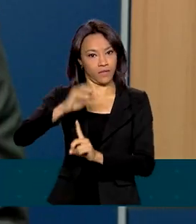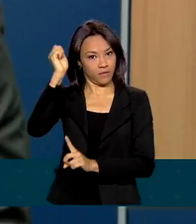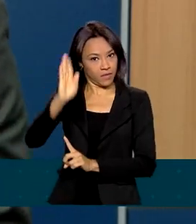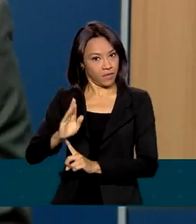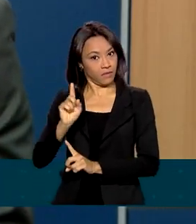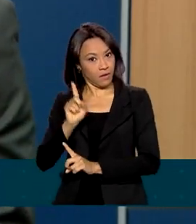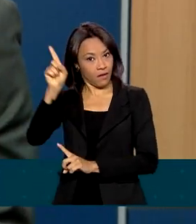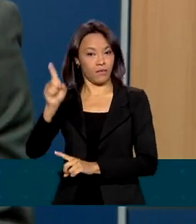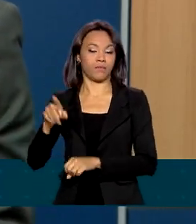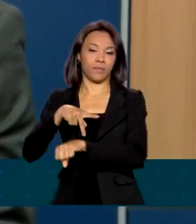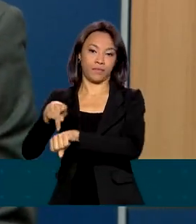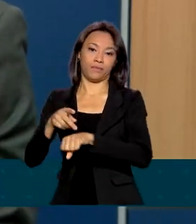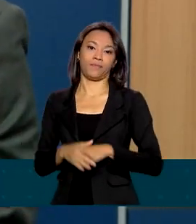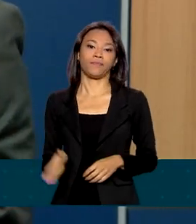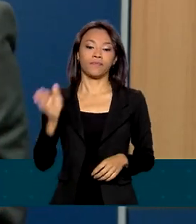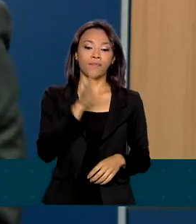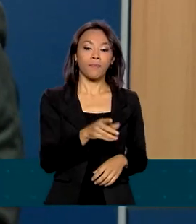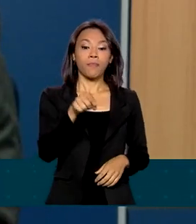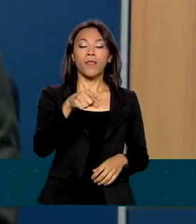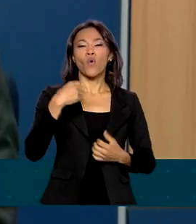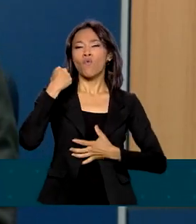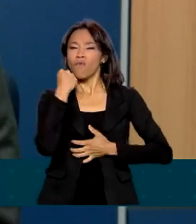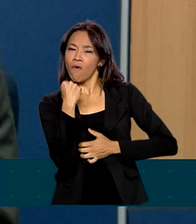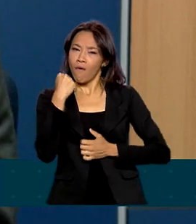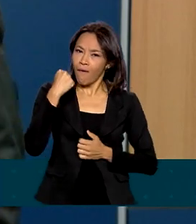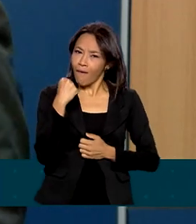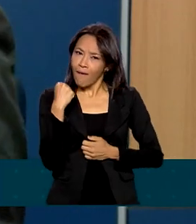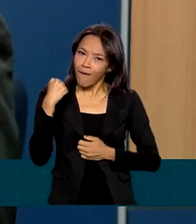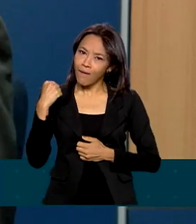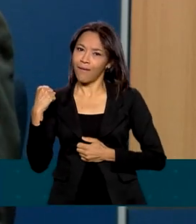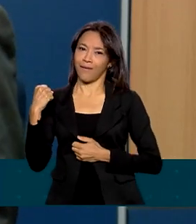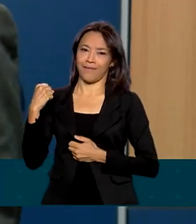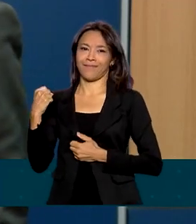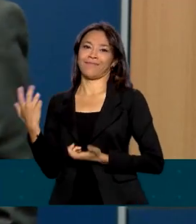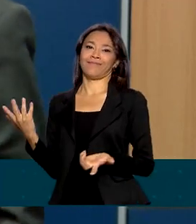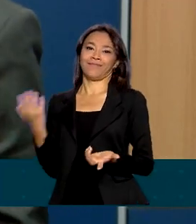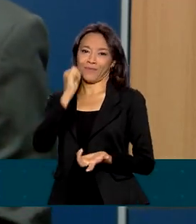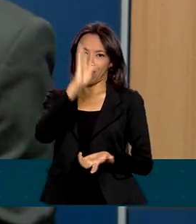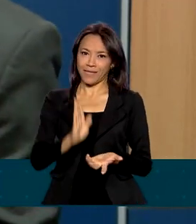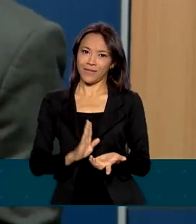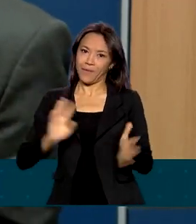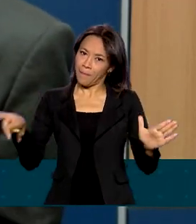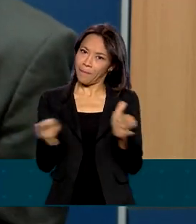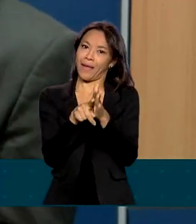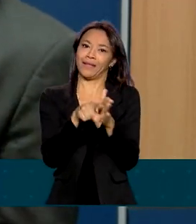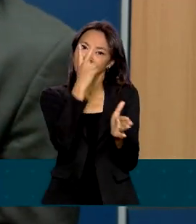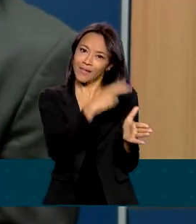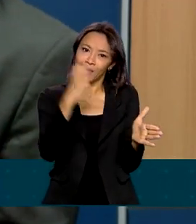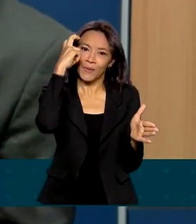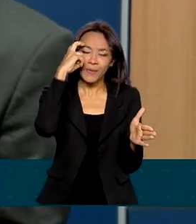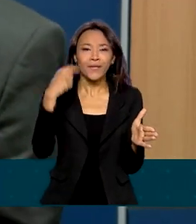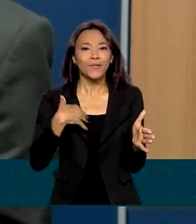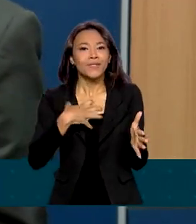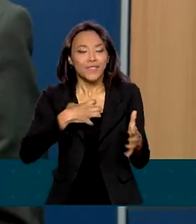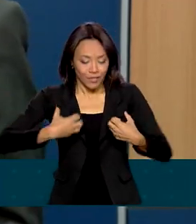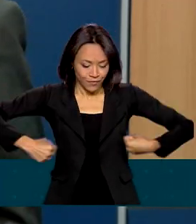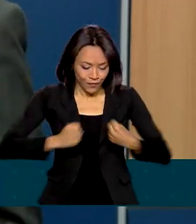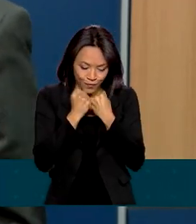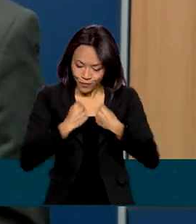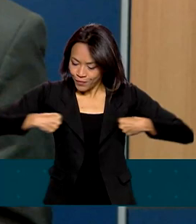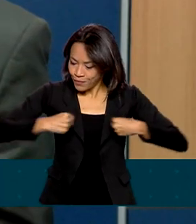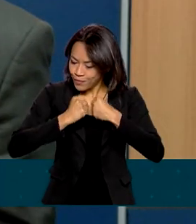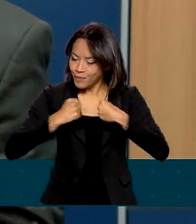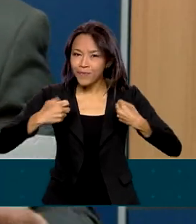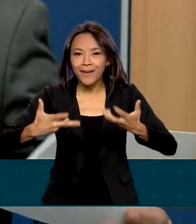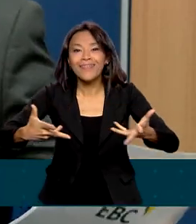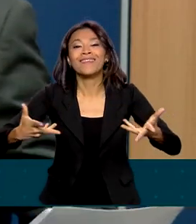é reconhecido como patrimônio cultural brasileiro inclusive Tô sentindo falta do fole da sanfona aqui na